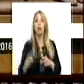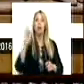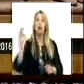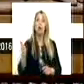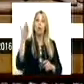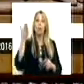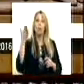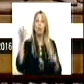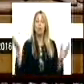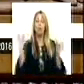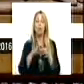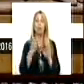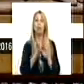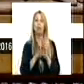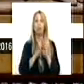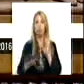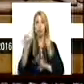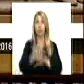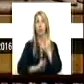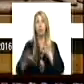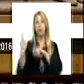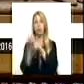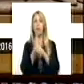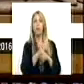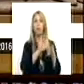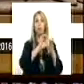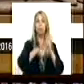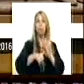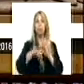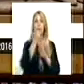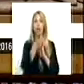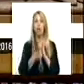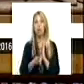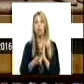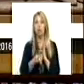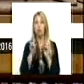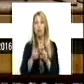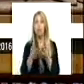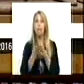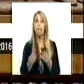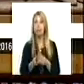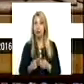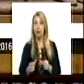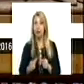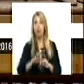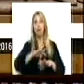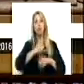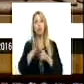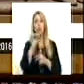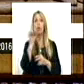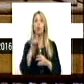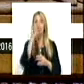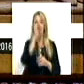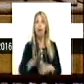prioridades em termos dos fundos comunitários aos diversos projetos de resolução que sobre esta matéria e sobre outras questões